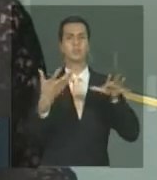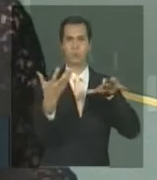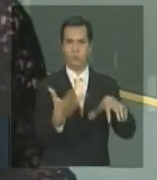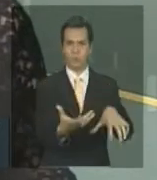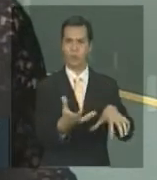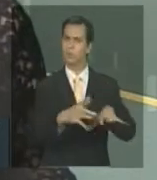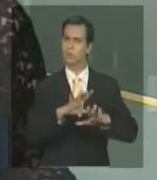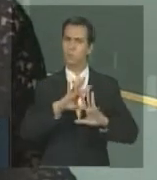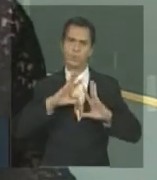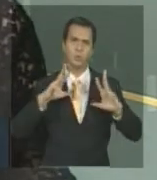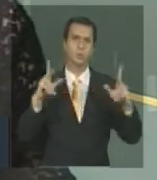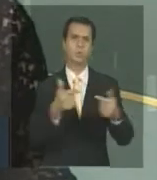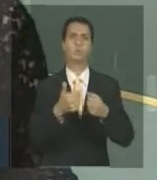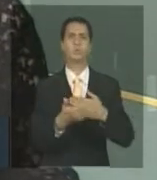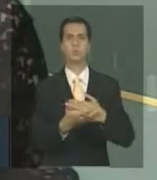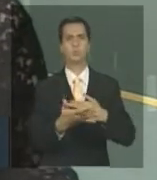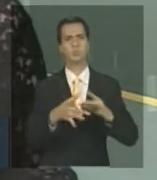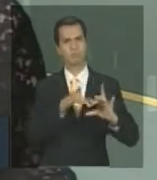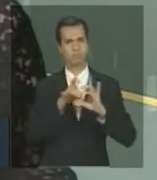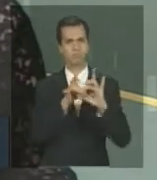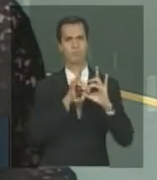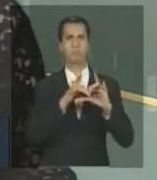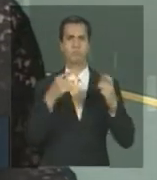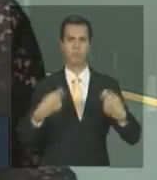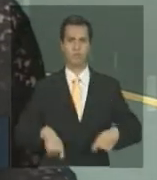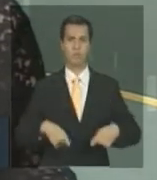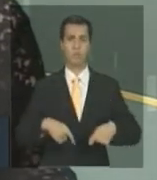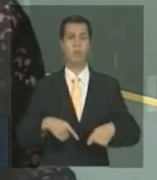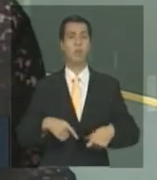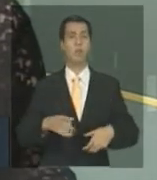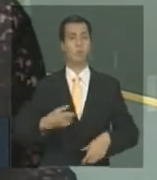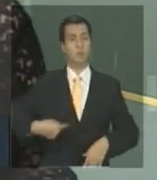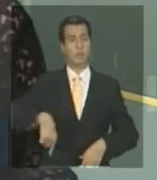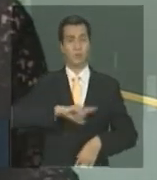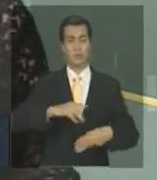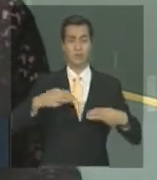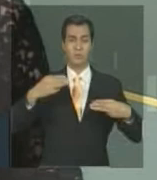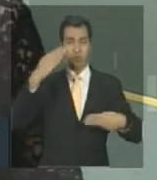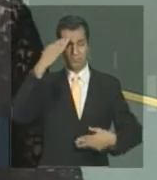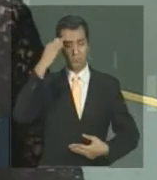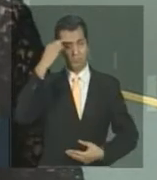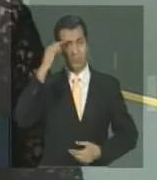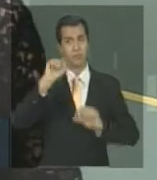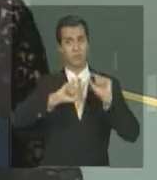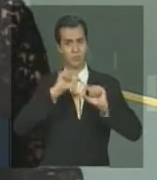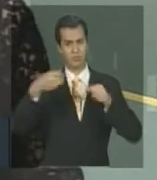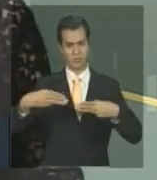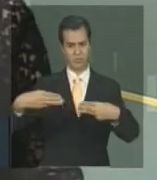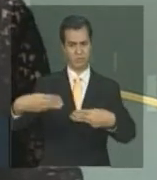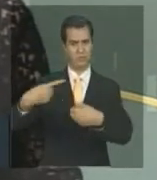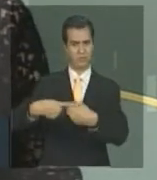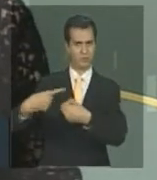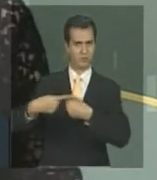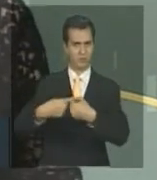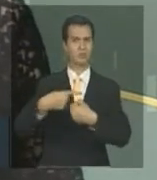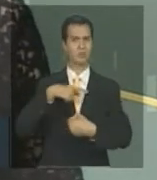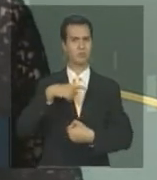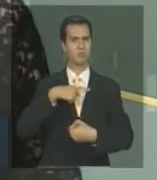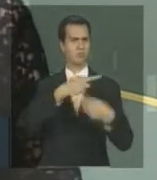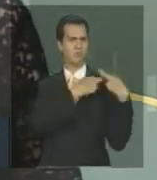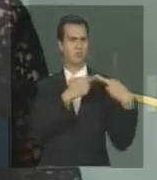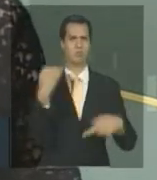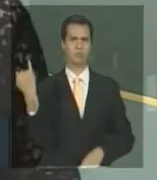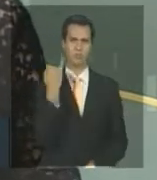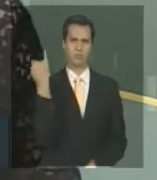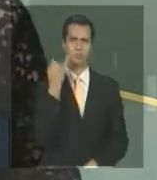O Ministério das Cidades tem papel fundamental na formação e manutenção